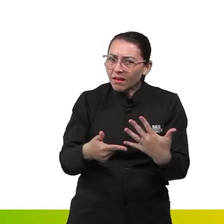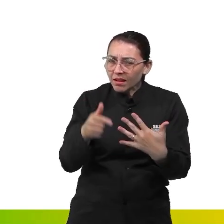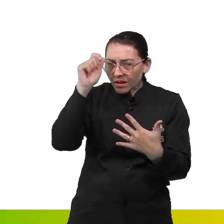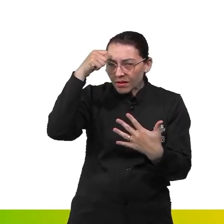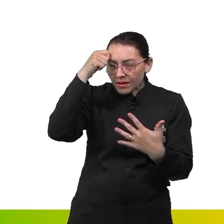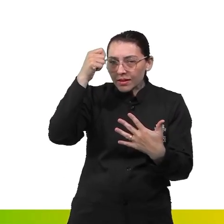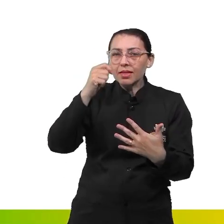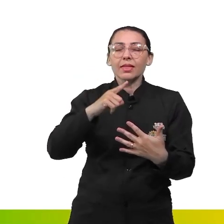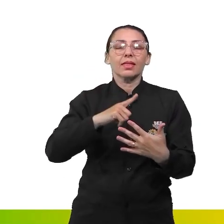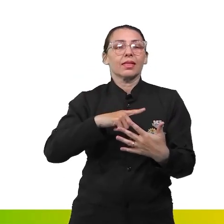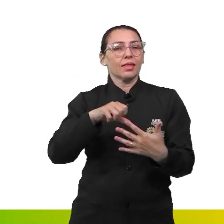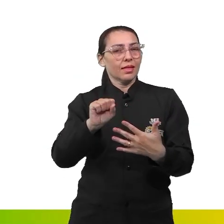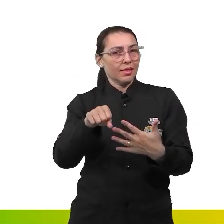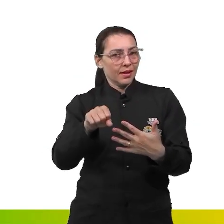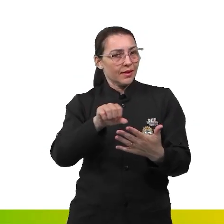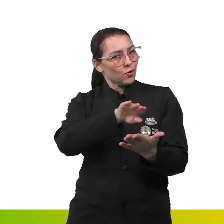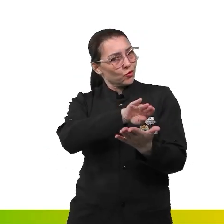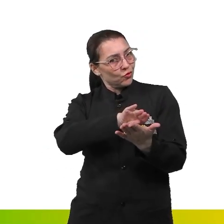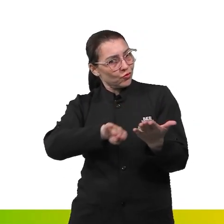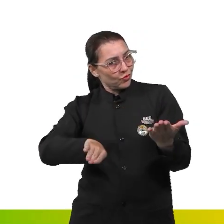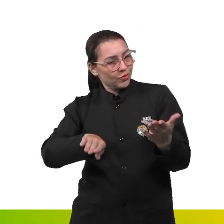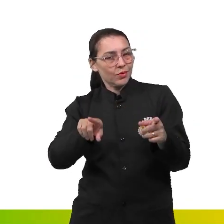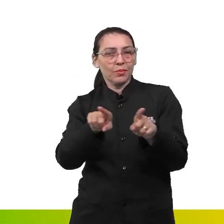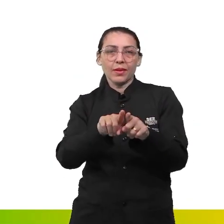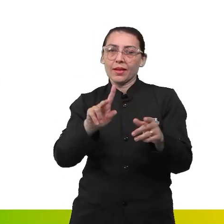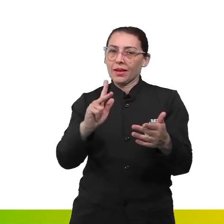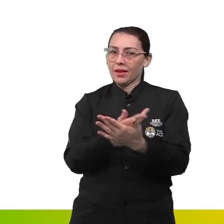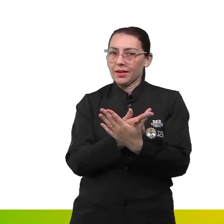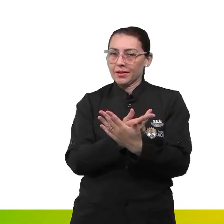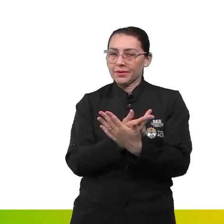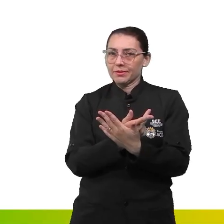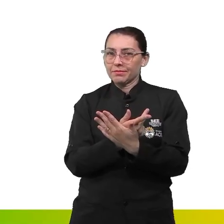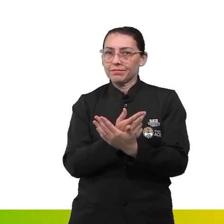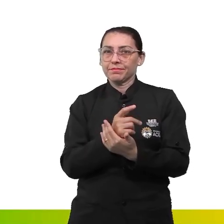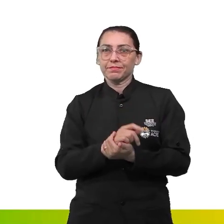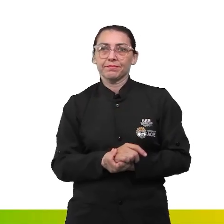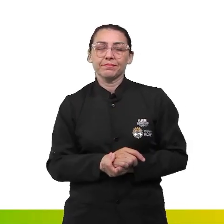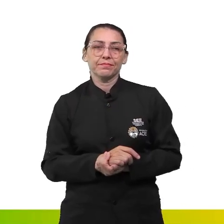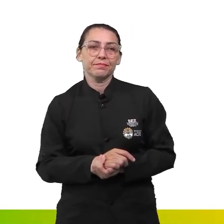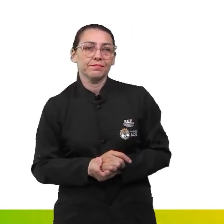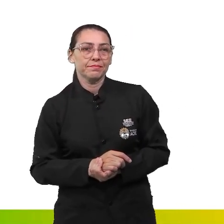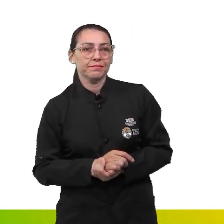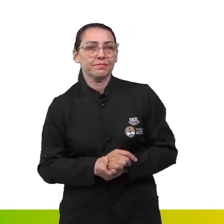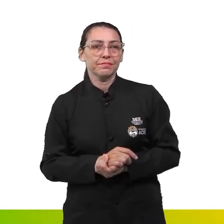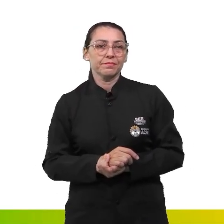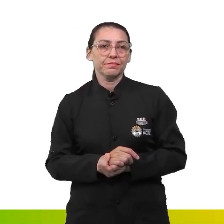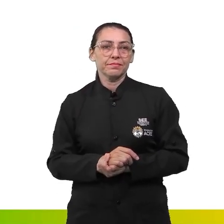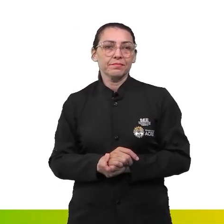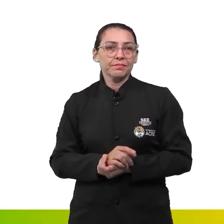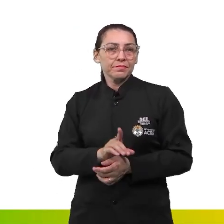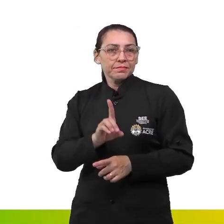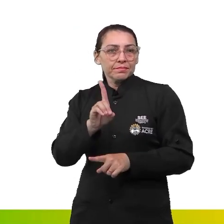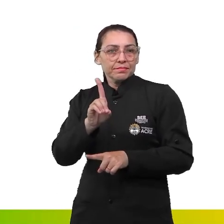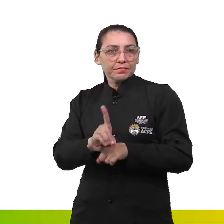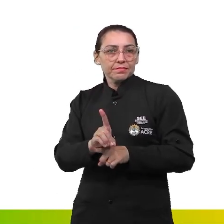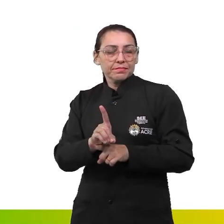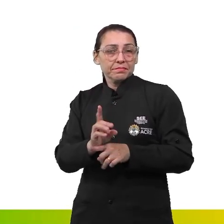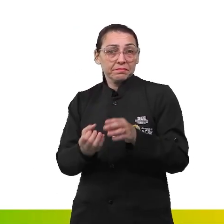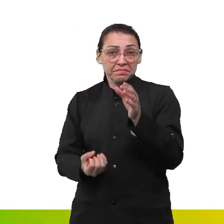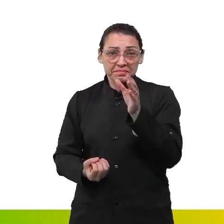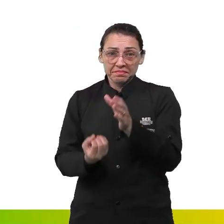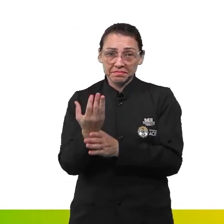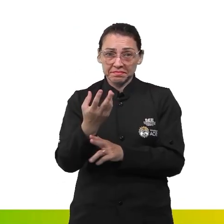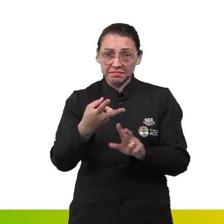cultura africana nas culturas latino-americanas? Fala sério, não é, pessoal?